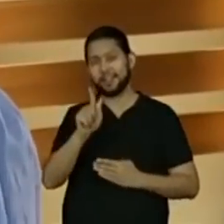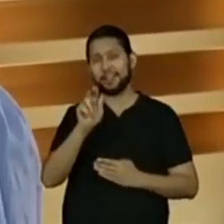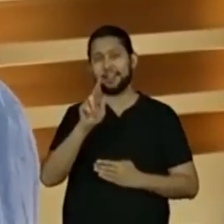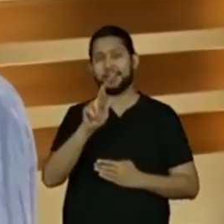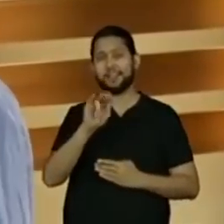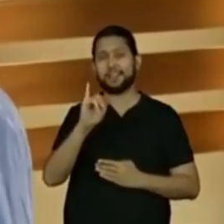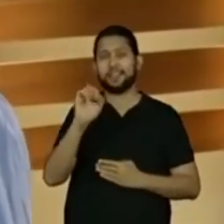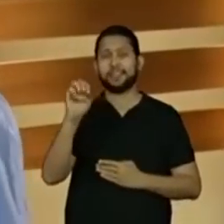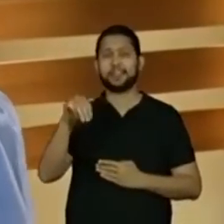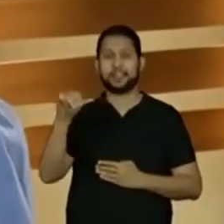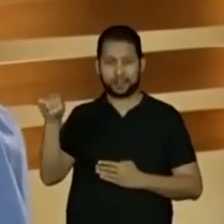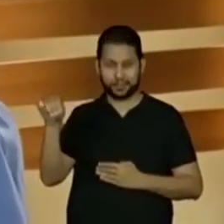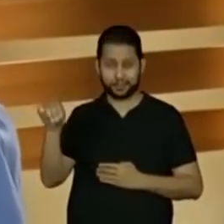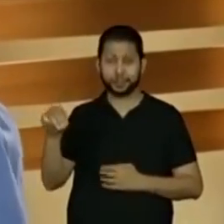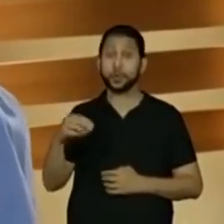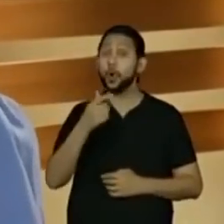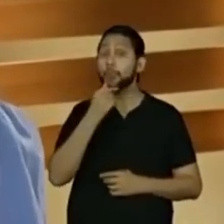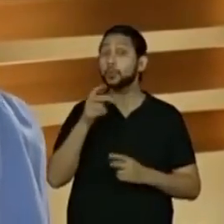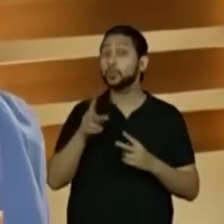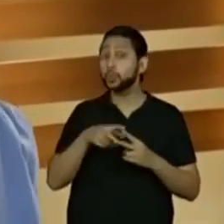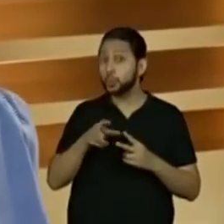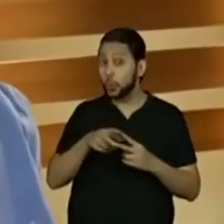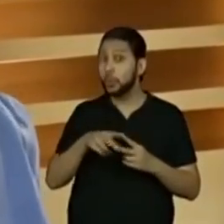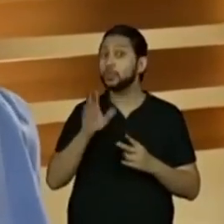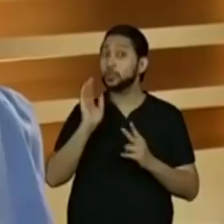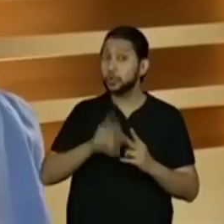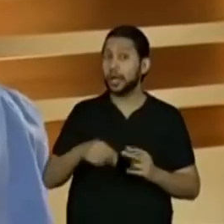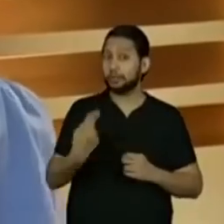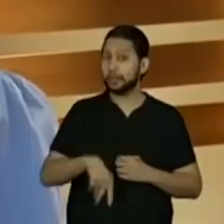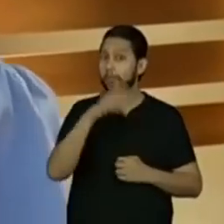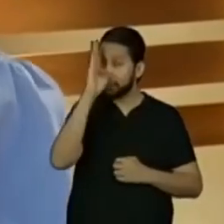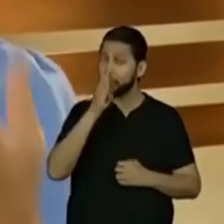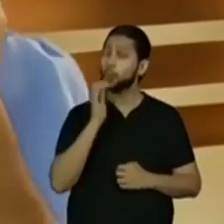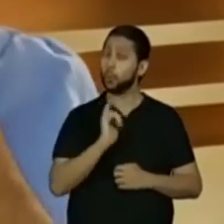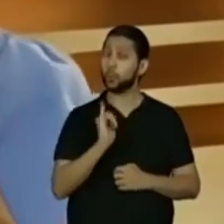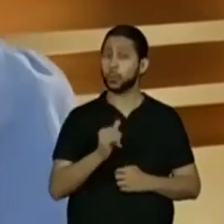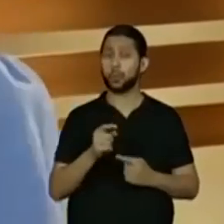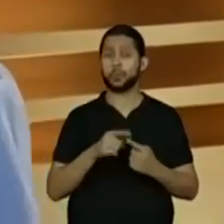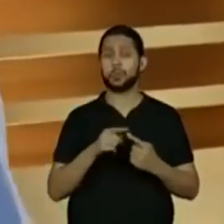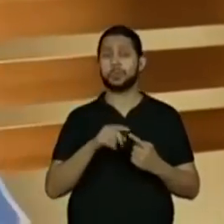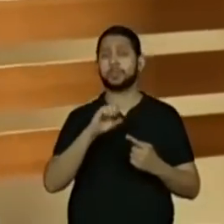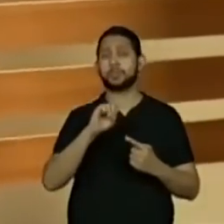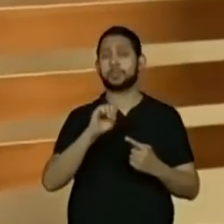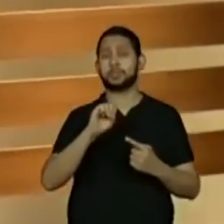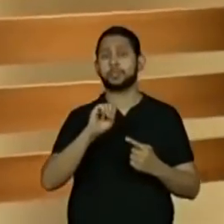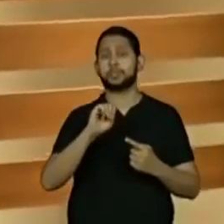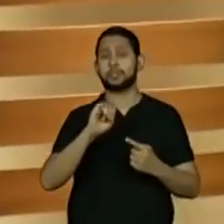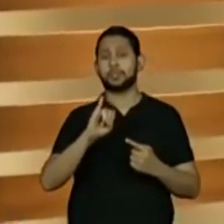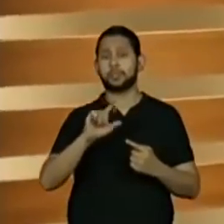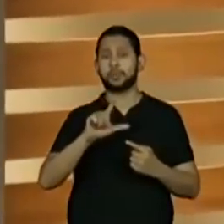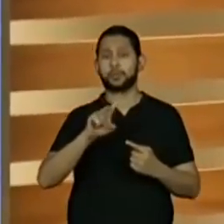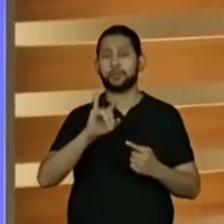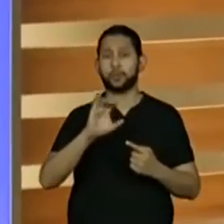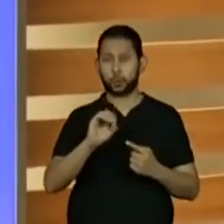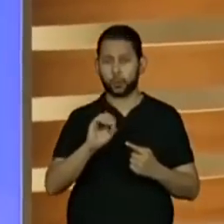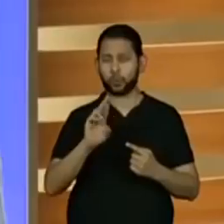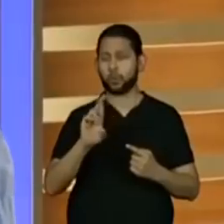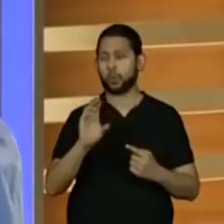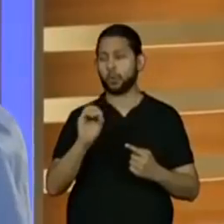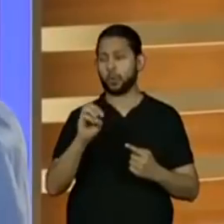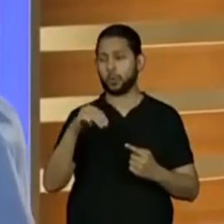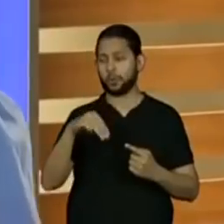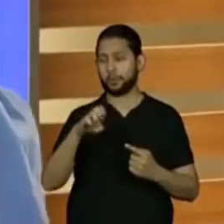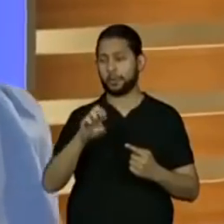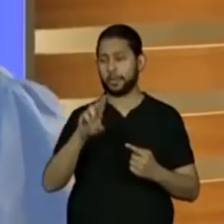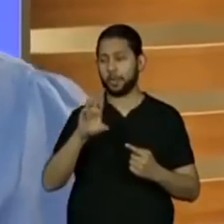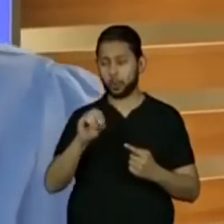já foi contada por Silvio Romero, que é um folclorista brasileiro, e foi contada também por Monteiro Lobato, que é um grande